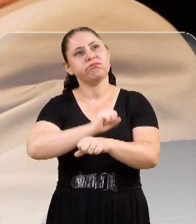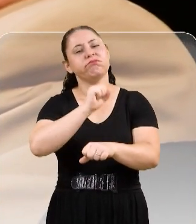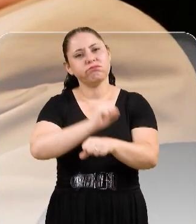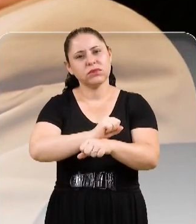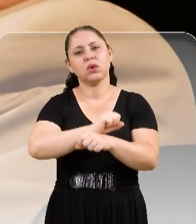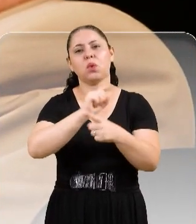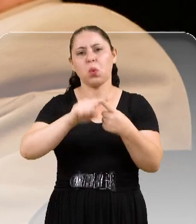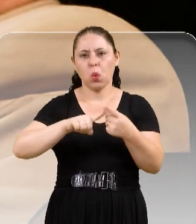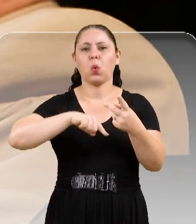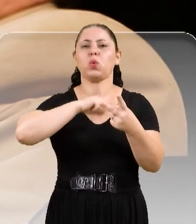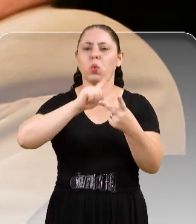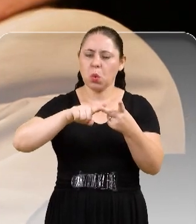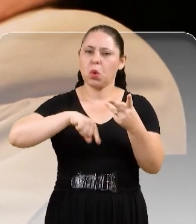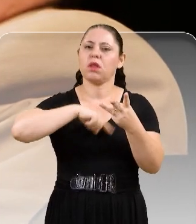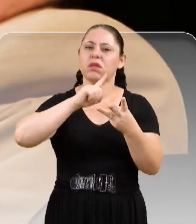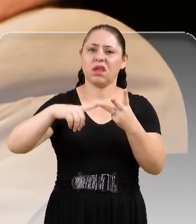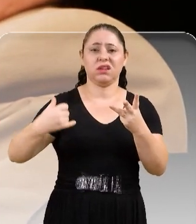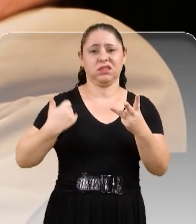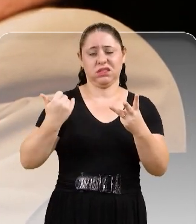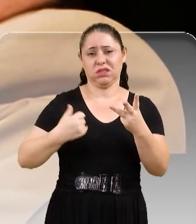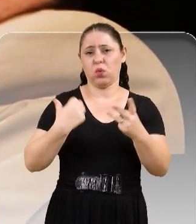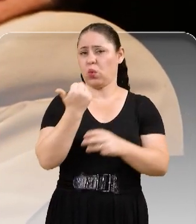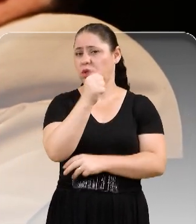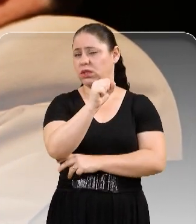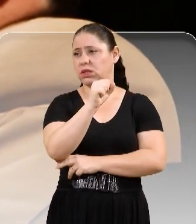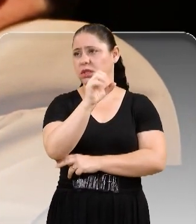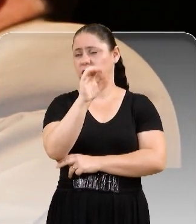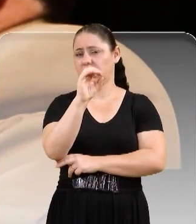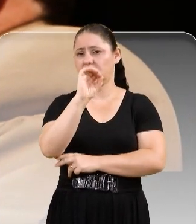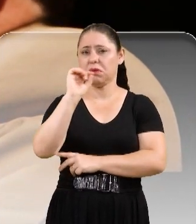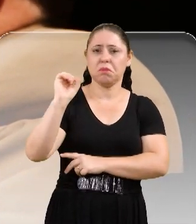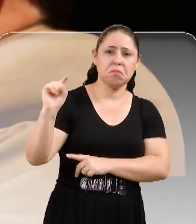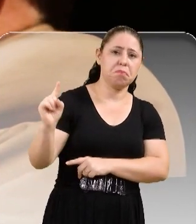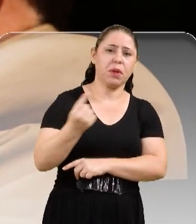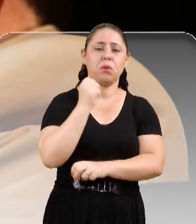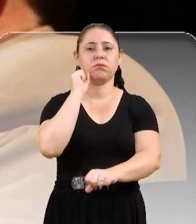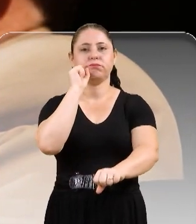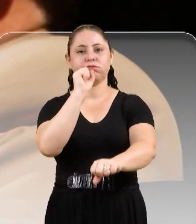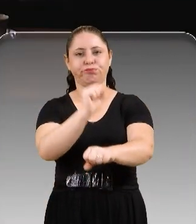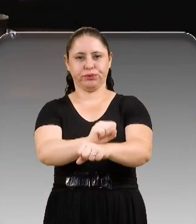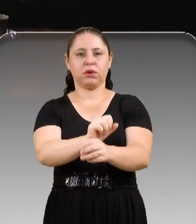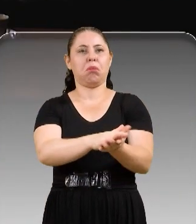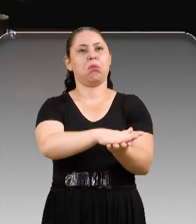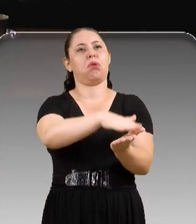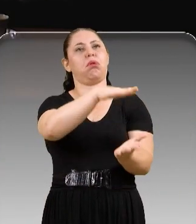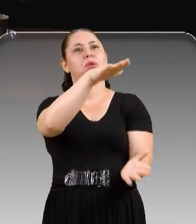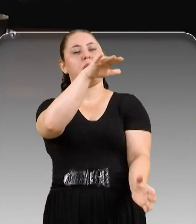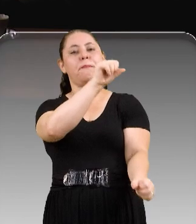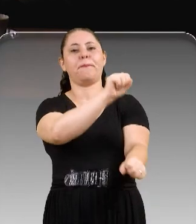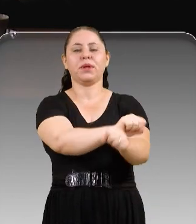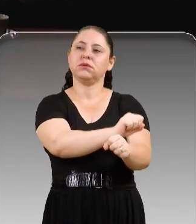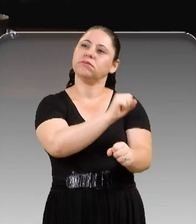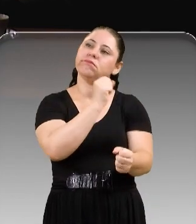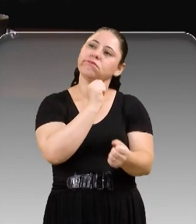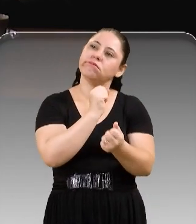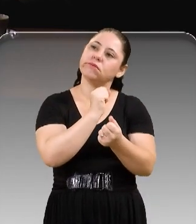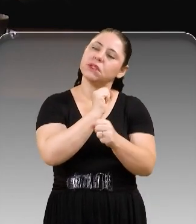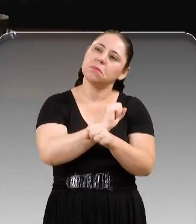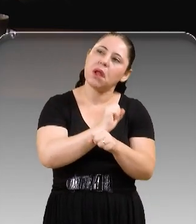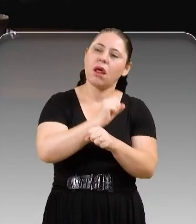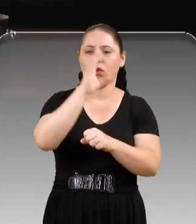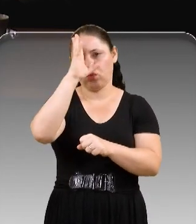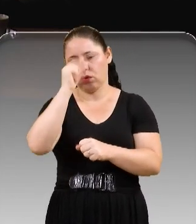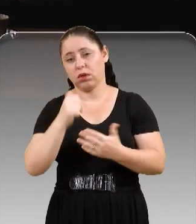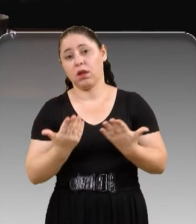espera de decisões há 1, 2, 3 anos, em torno de 800 mil processos paralisados. É um absurdo, né? Então nós